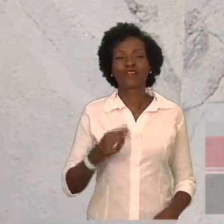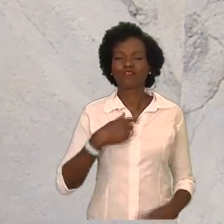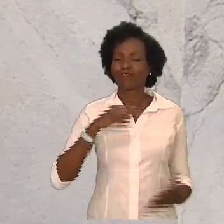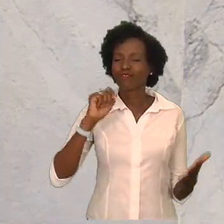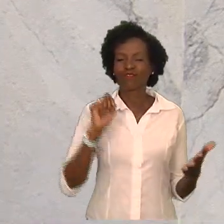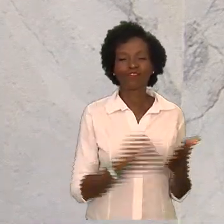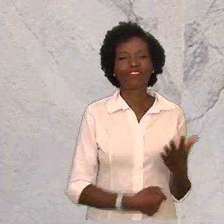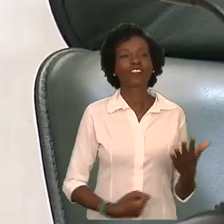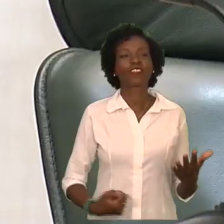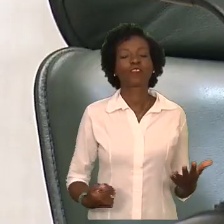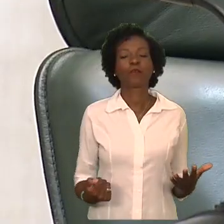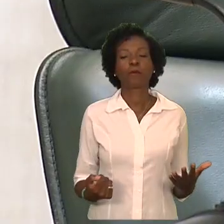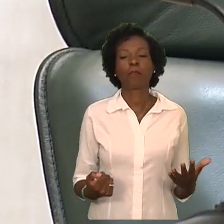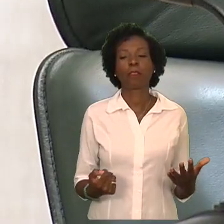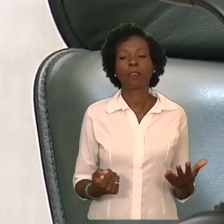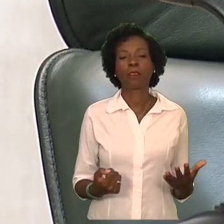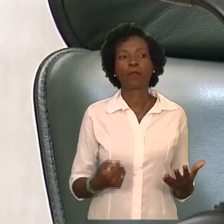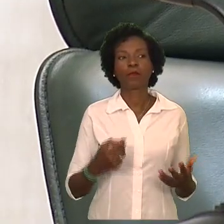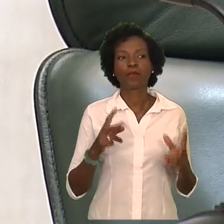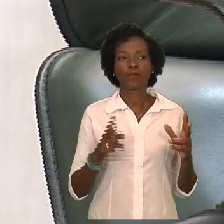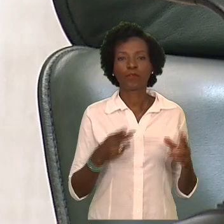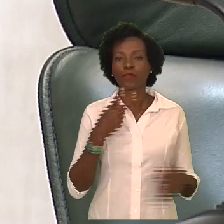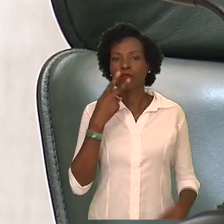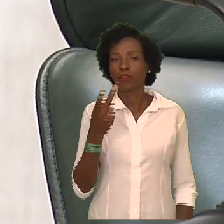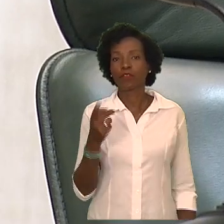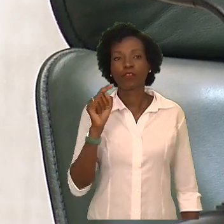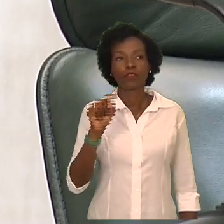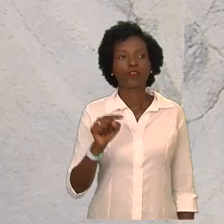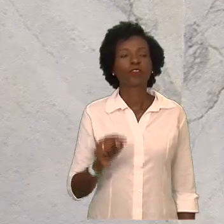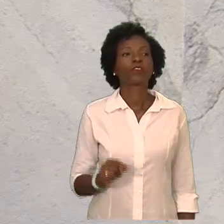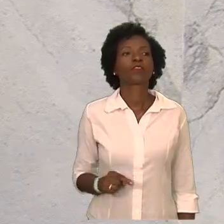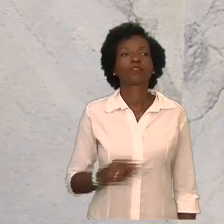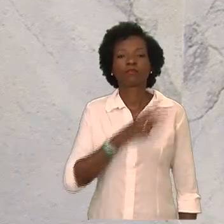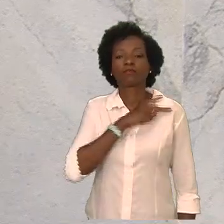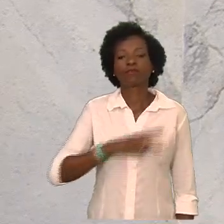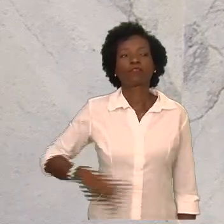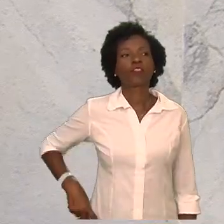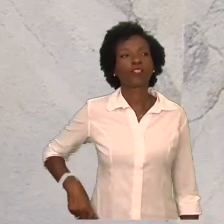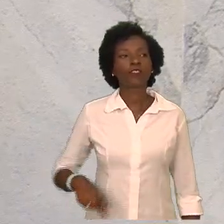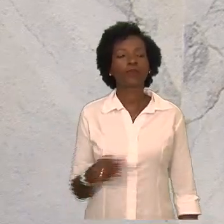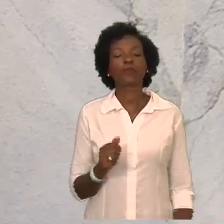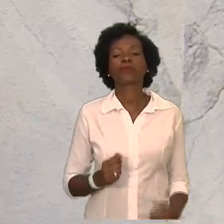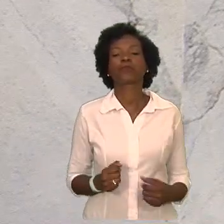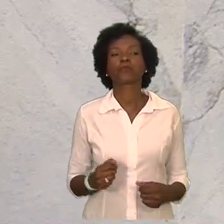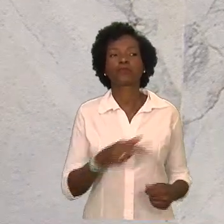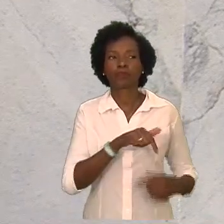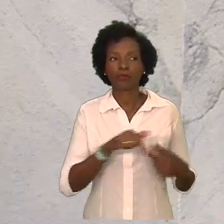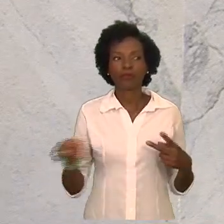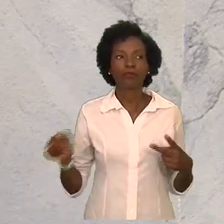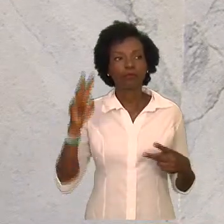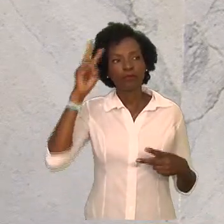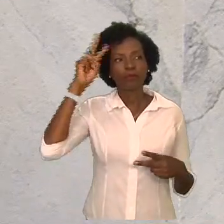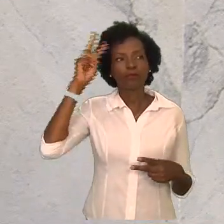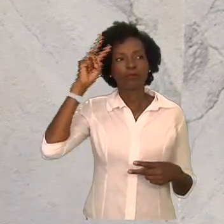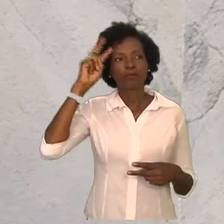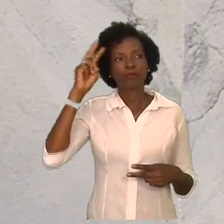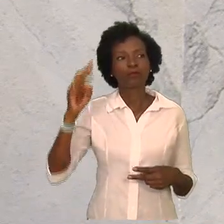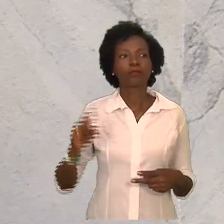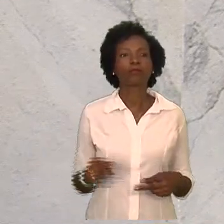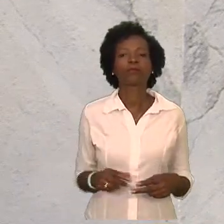é o que disse vossa excelência senhor presidente eu estive nesta semana na segunda feira exatamente